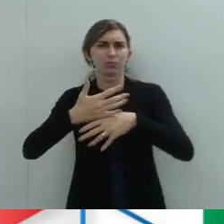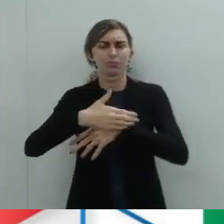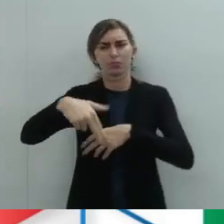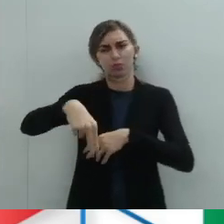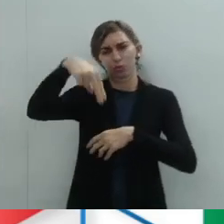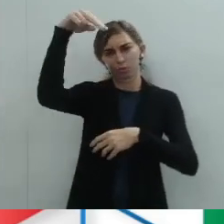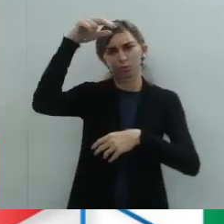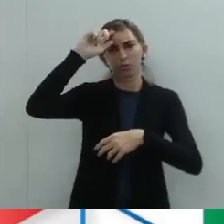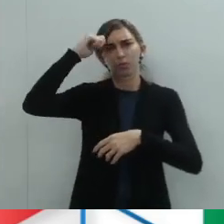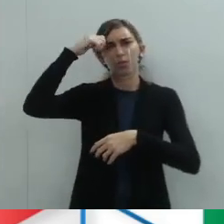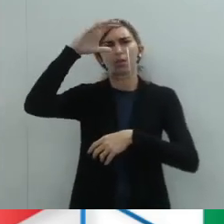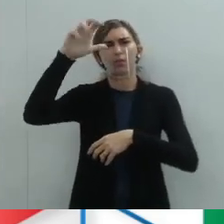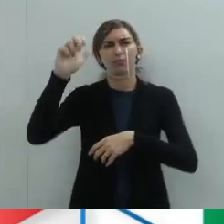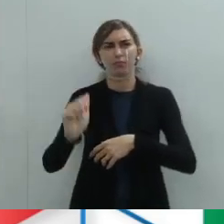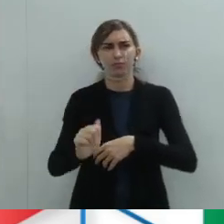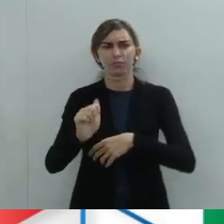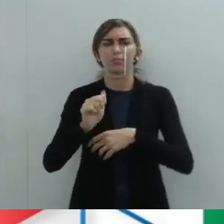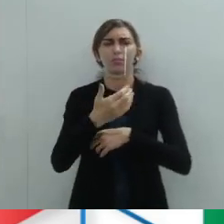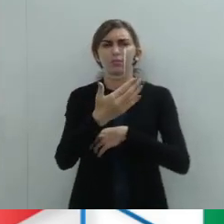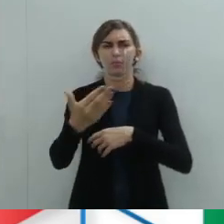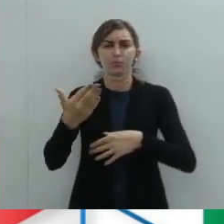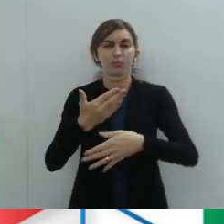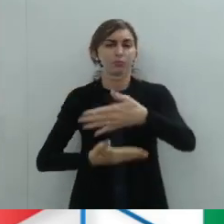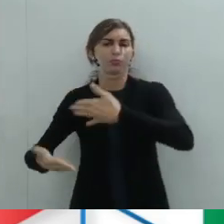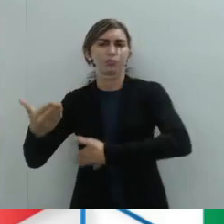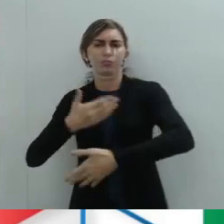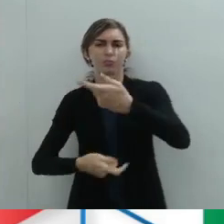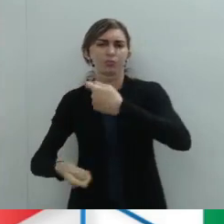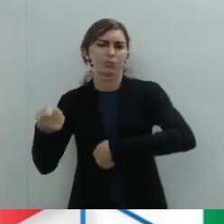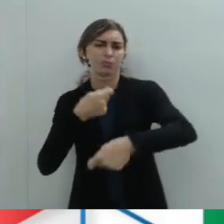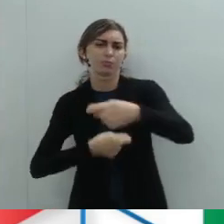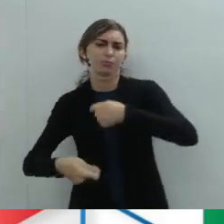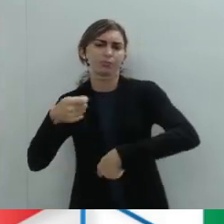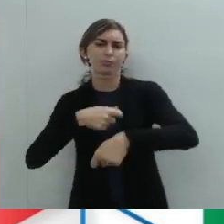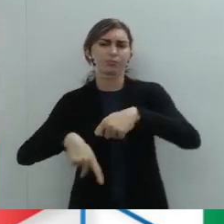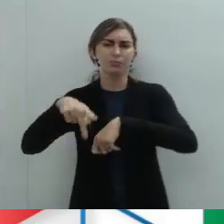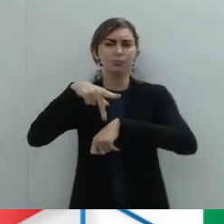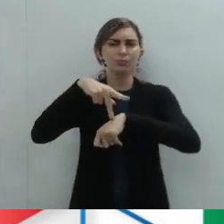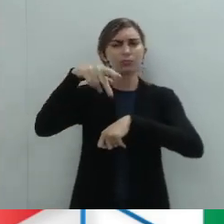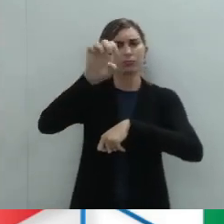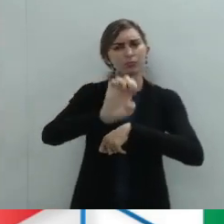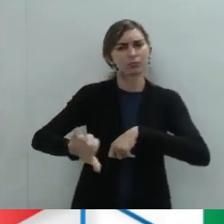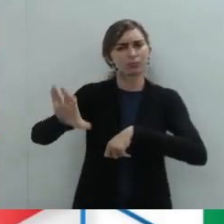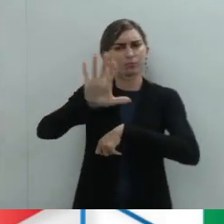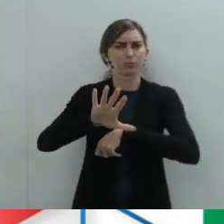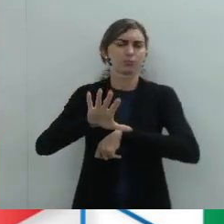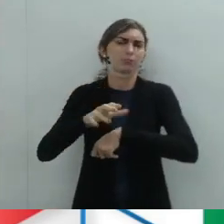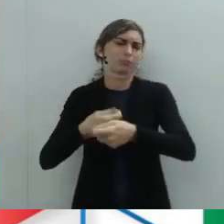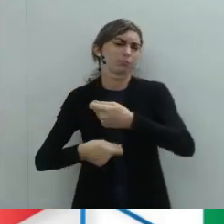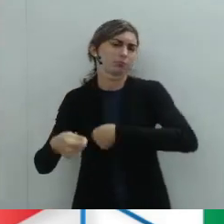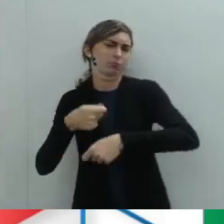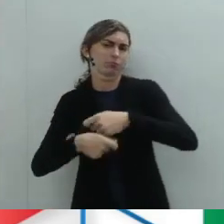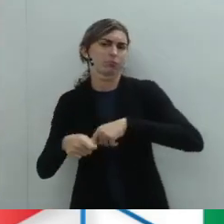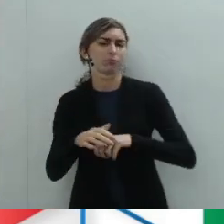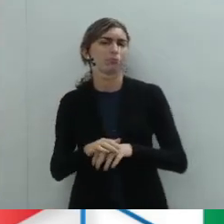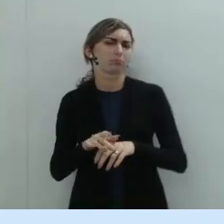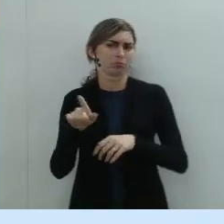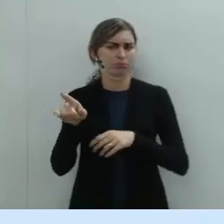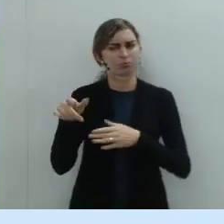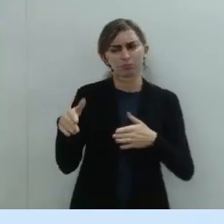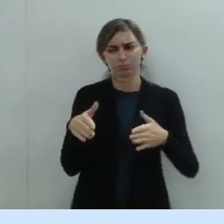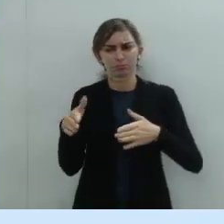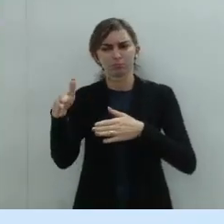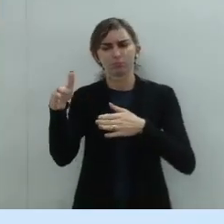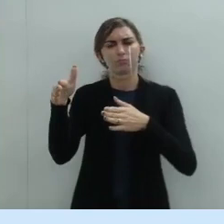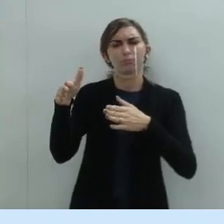se estabeleceu contato e trocas comerciais com os países europeus. Então, assim, naquela